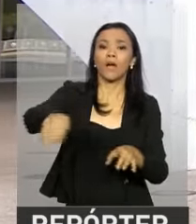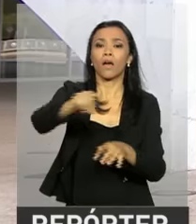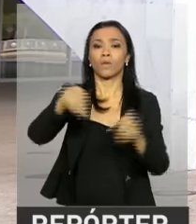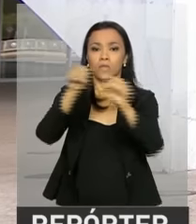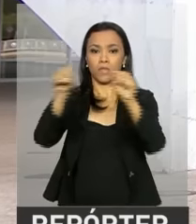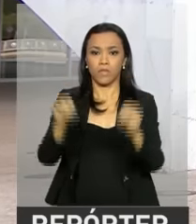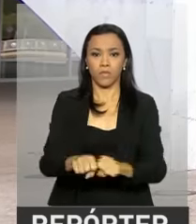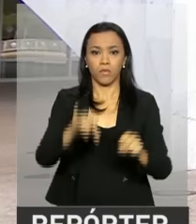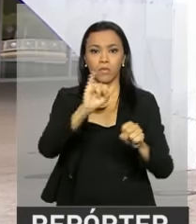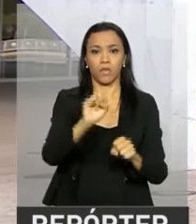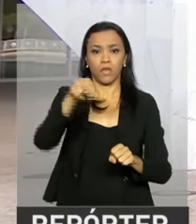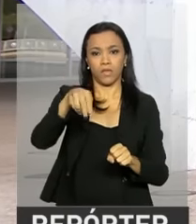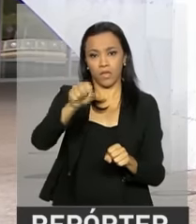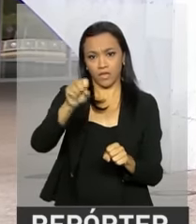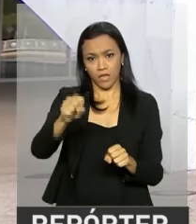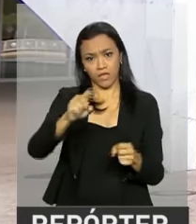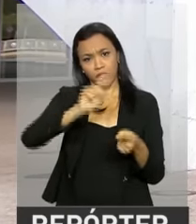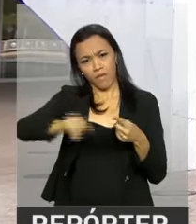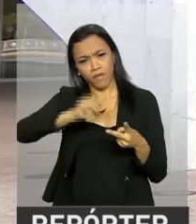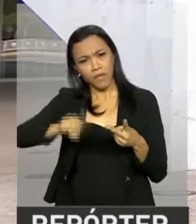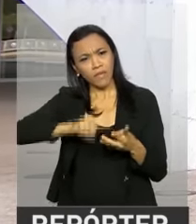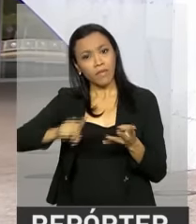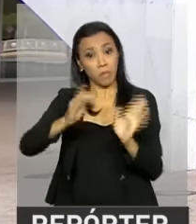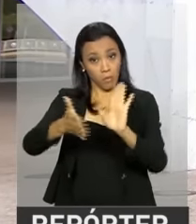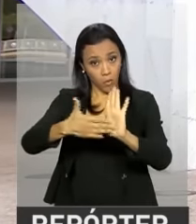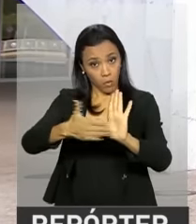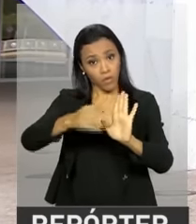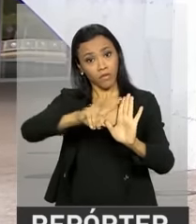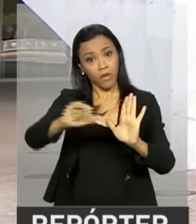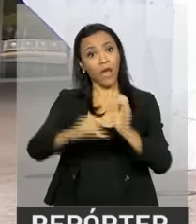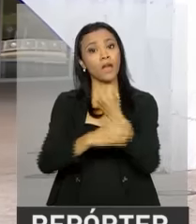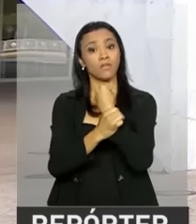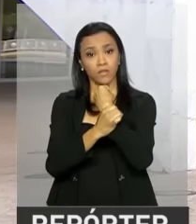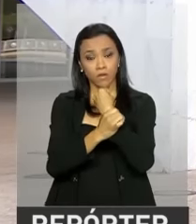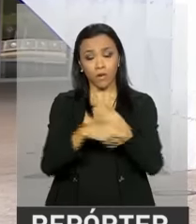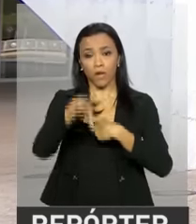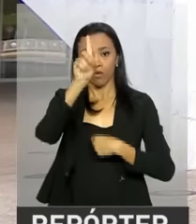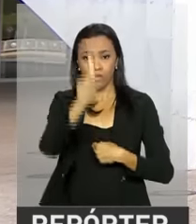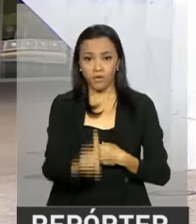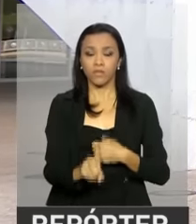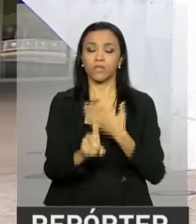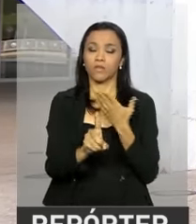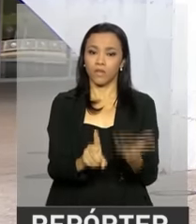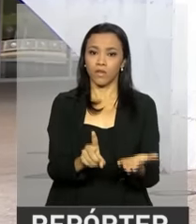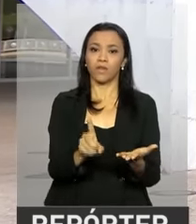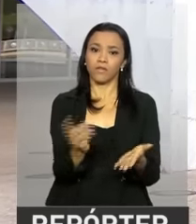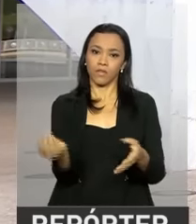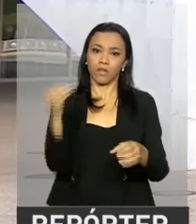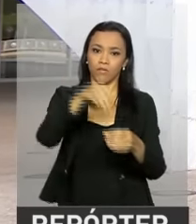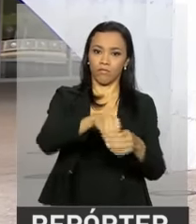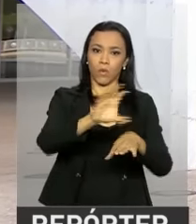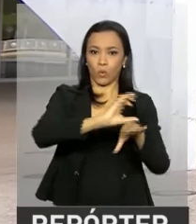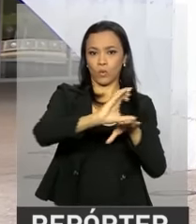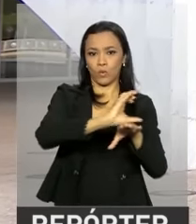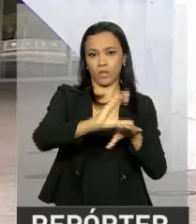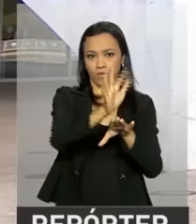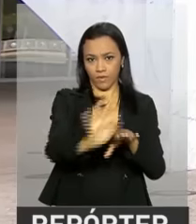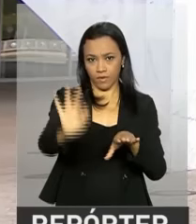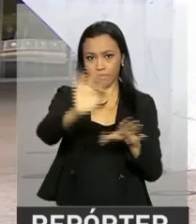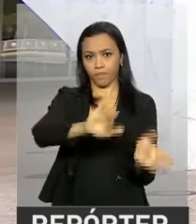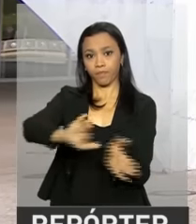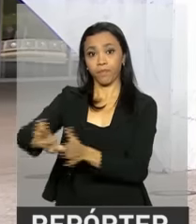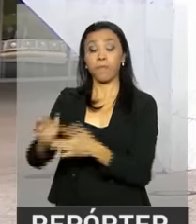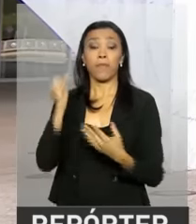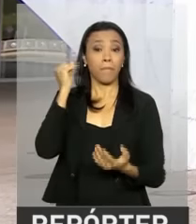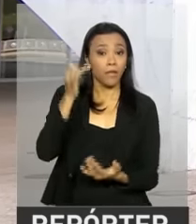públicas e que todas essas propostas elas vão garantir aí os direitos previstos na Constituição Federal e Renata durante a